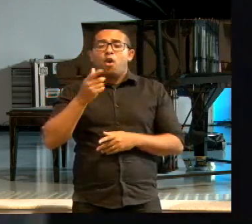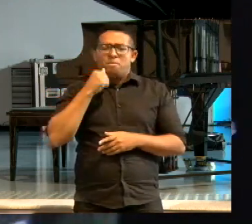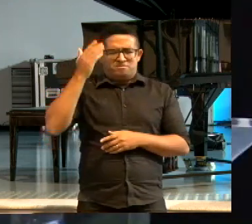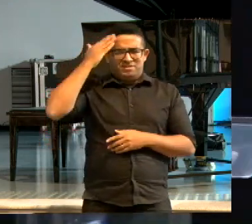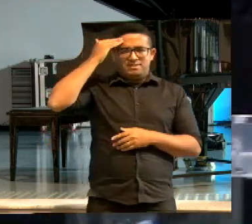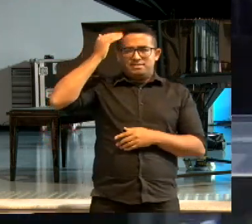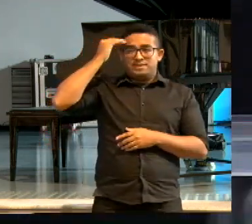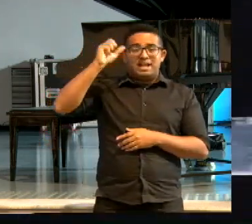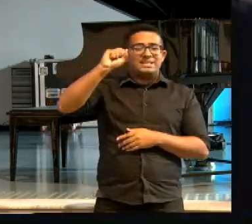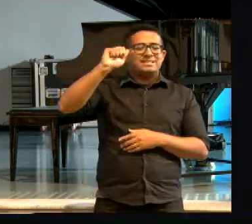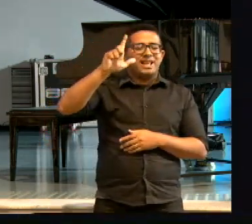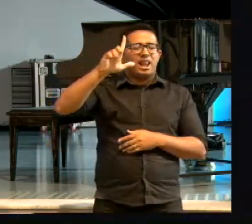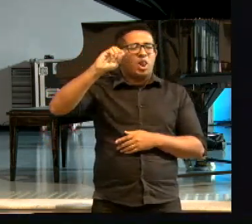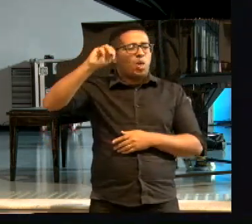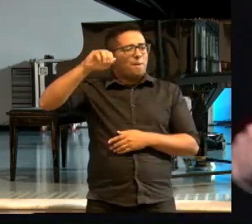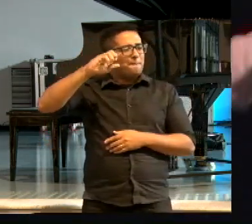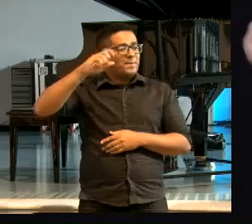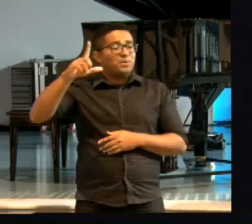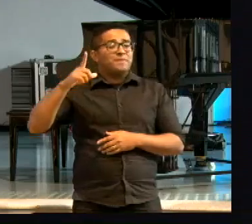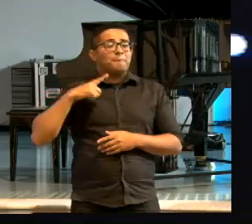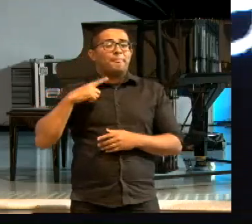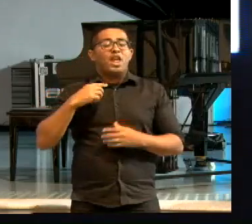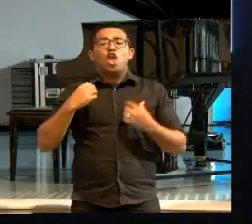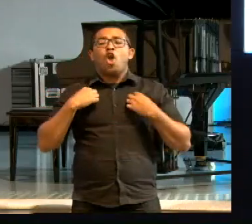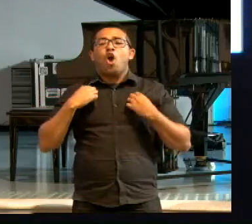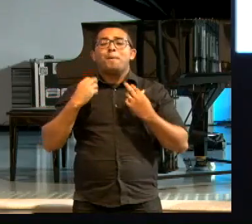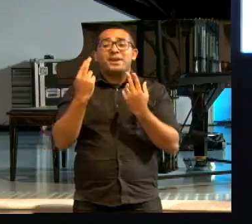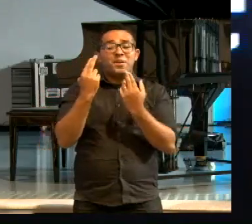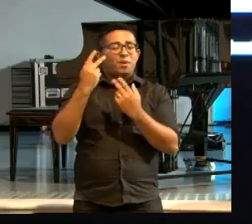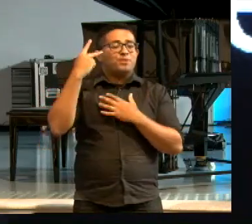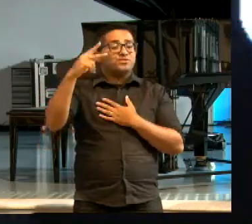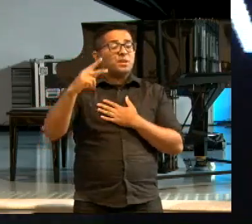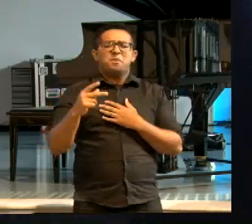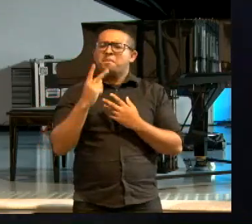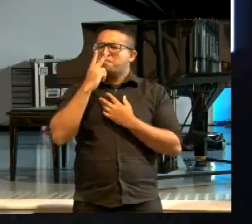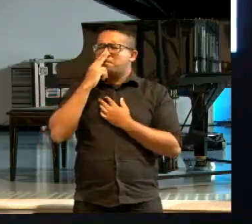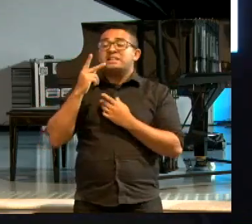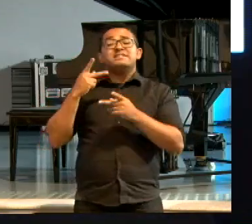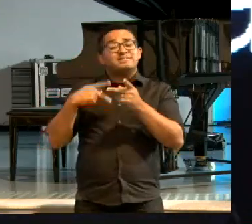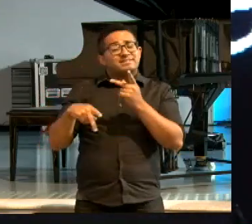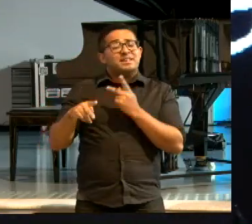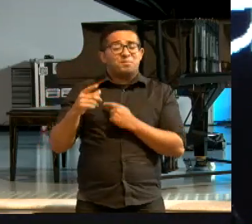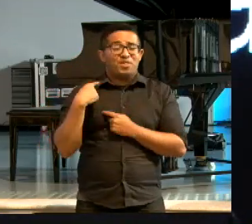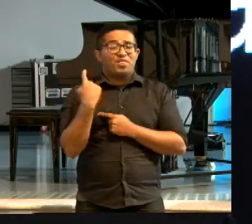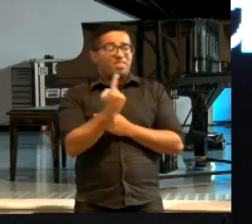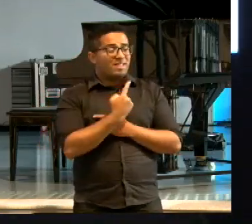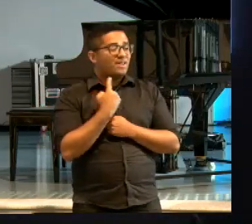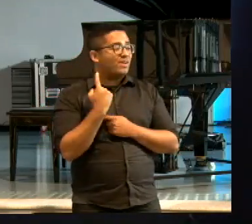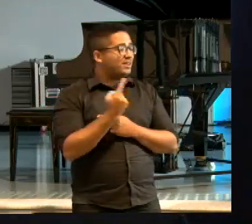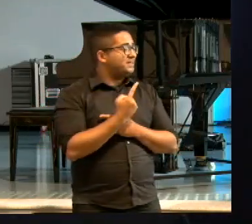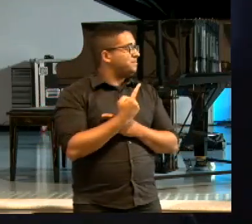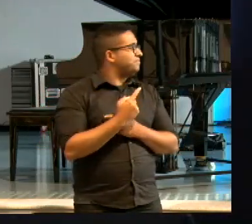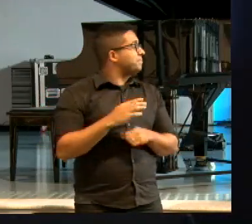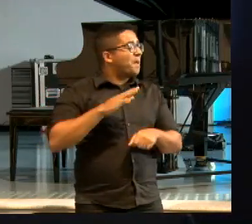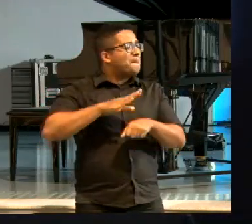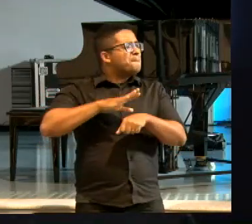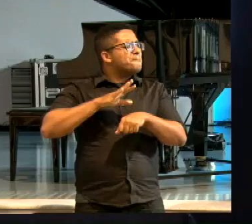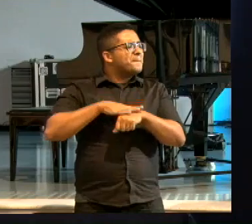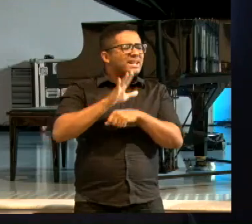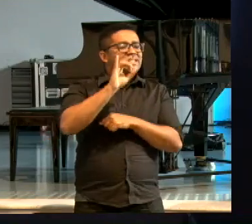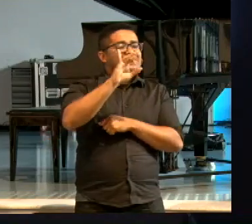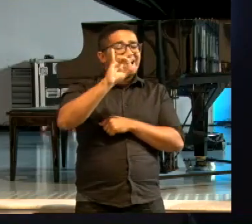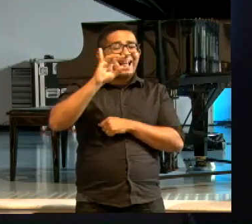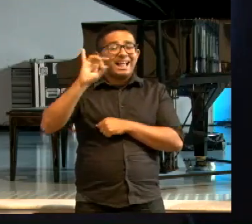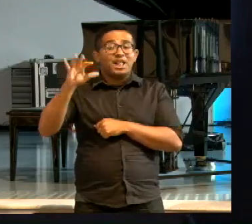toda a sua glória, teve um guarda-roupa como o seu. Apesar de muitas vezes, alguns de nós, mais especificamente